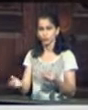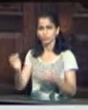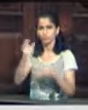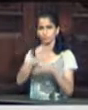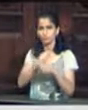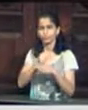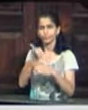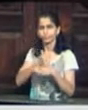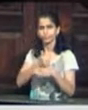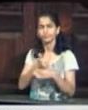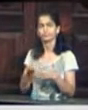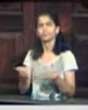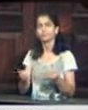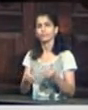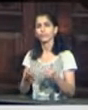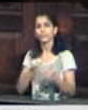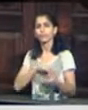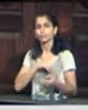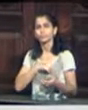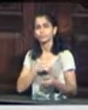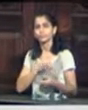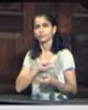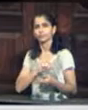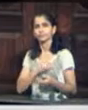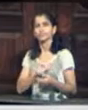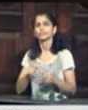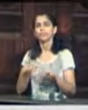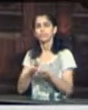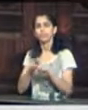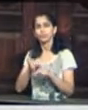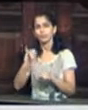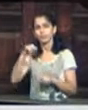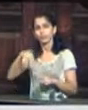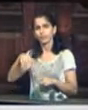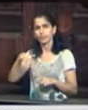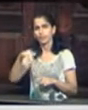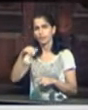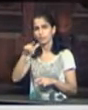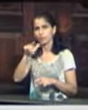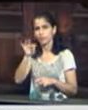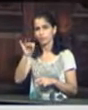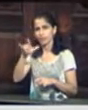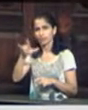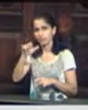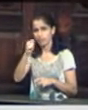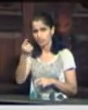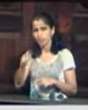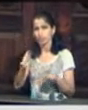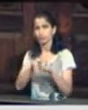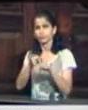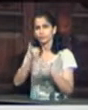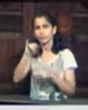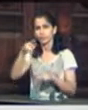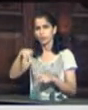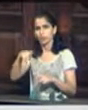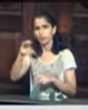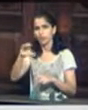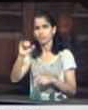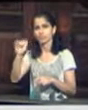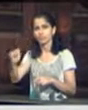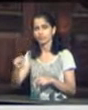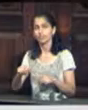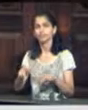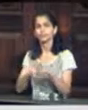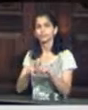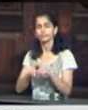indexador usado por cada ente federado, em geral, o indexador usado é o IPCA, é o Índice de Preço ao Consumidor Ampliado,